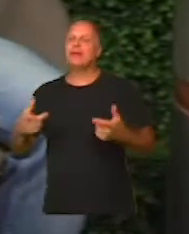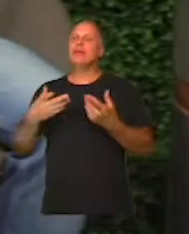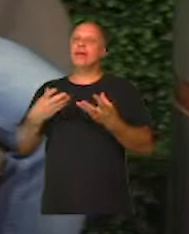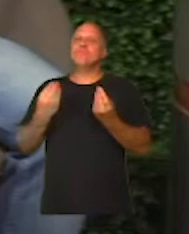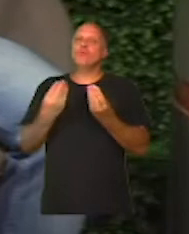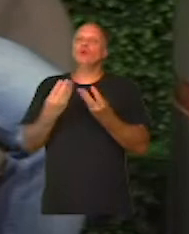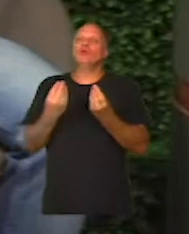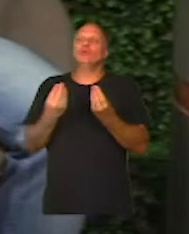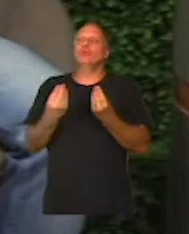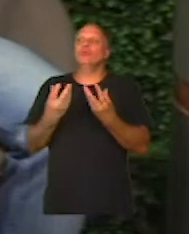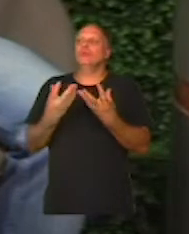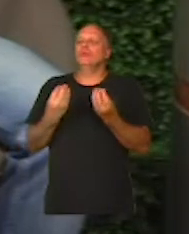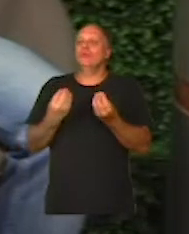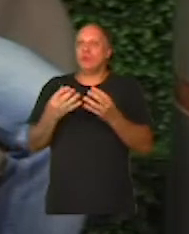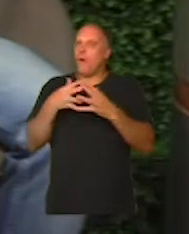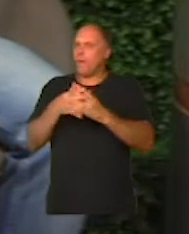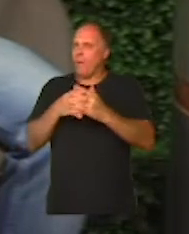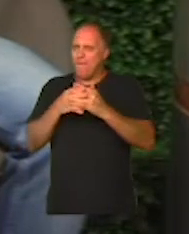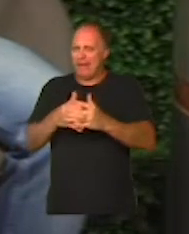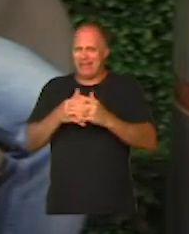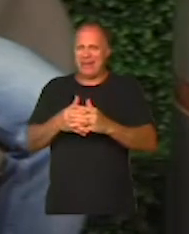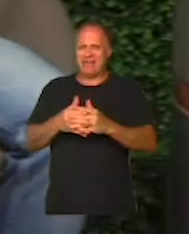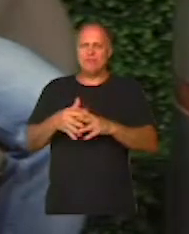coisa muito, muito complicada, assim,